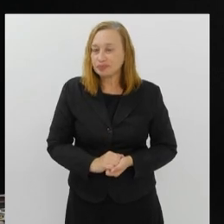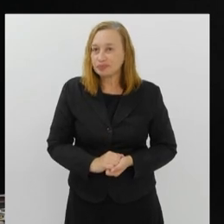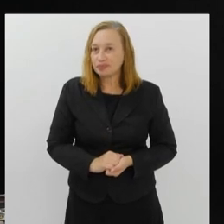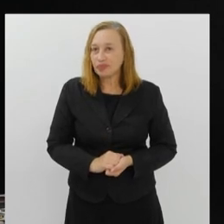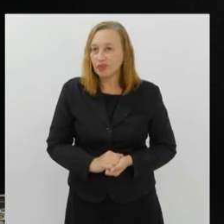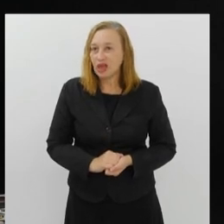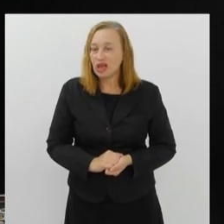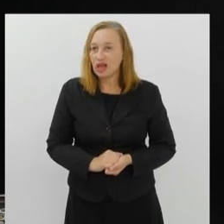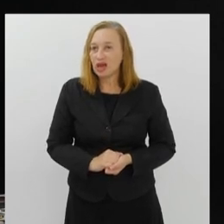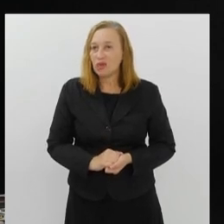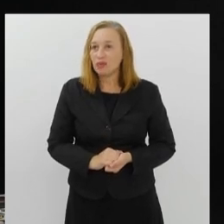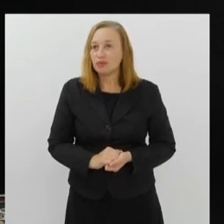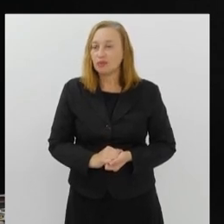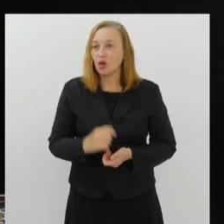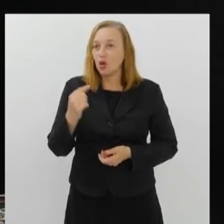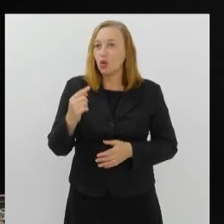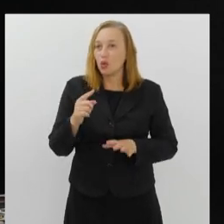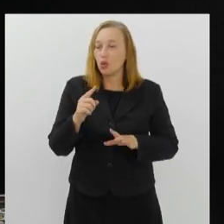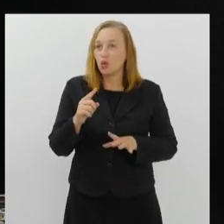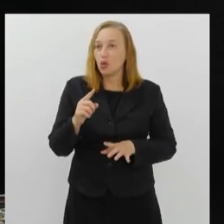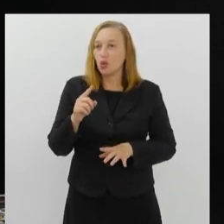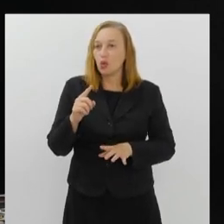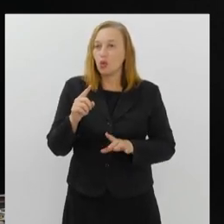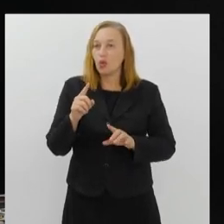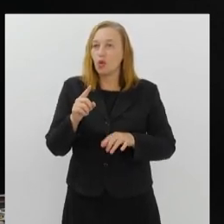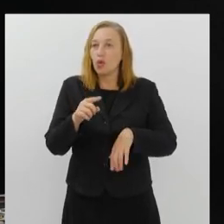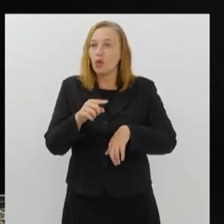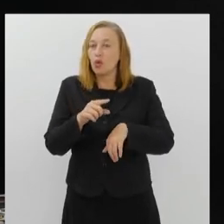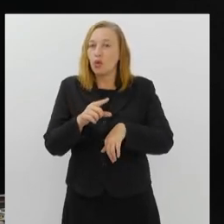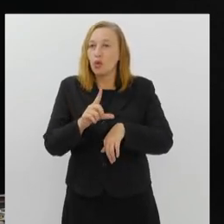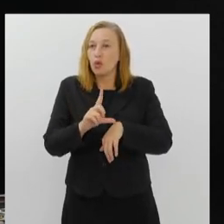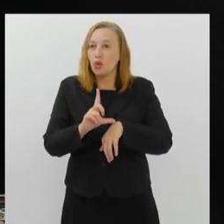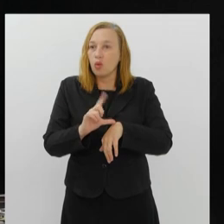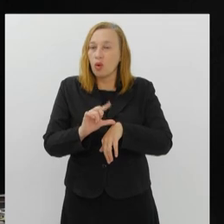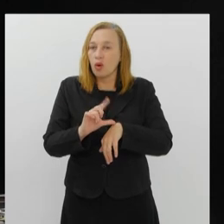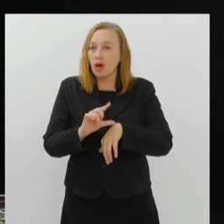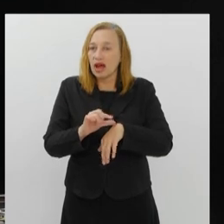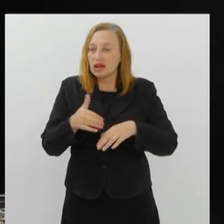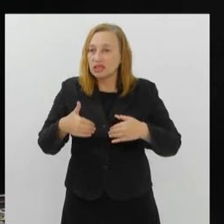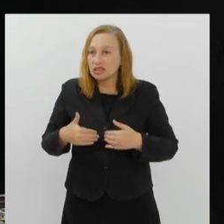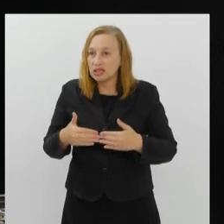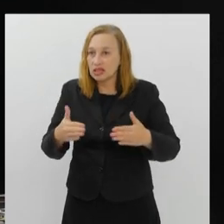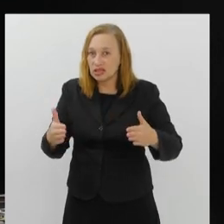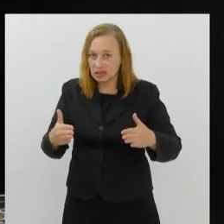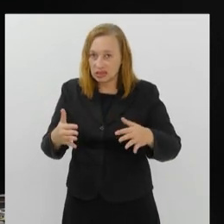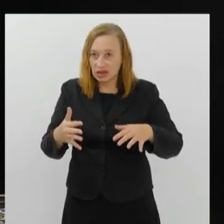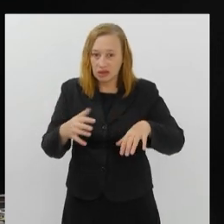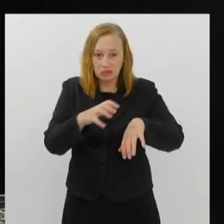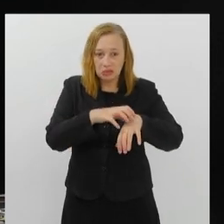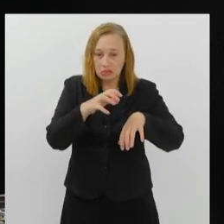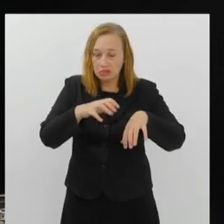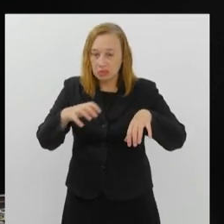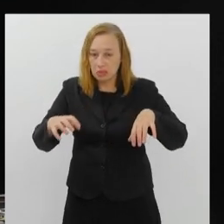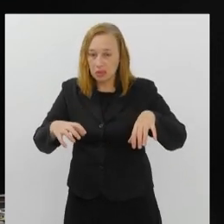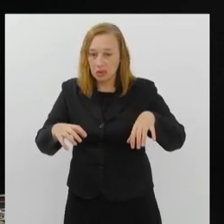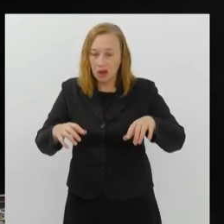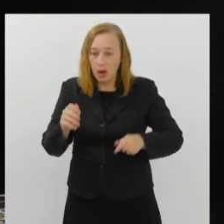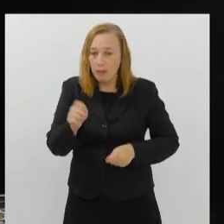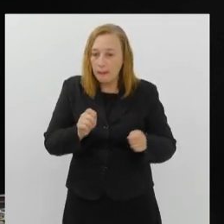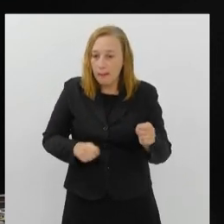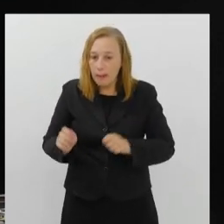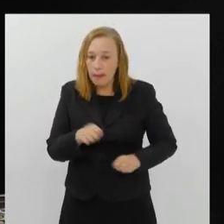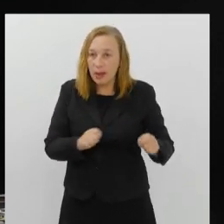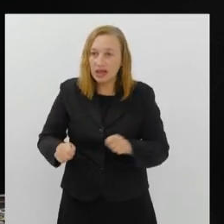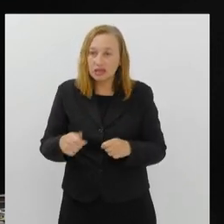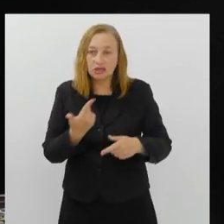o relógio abriu, a bateria entrou, e não tinha roupa de porta-bandeira, não tinha roupa de baiana e não tinha